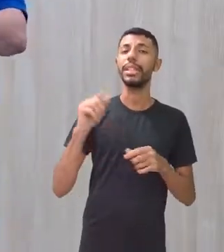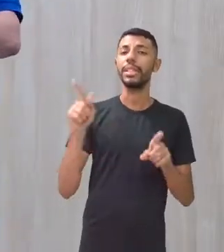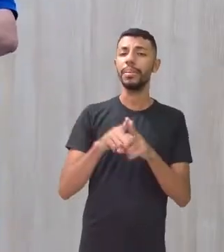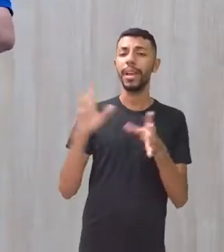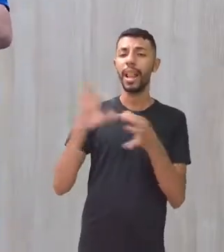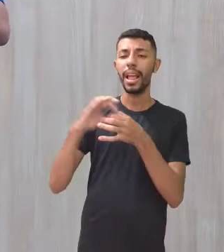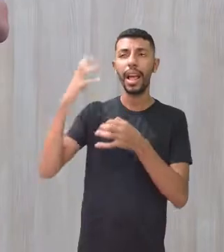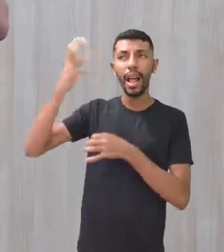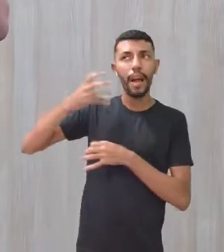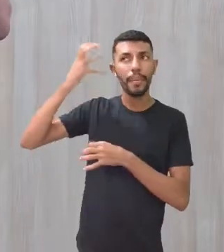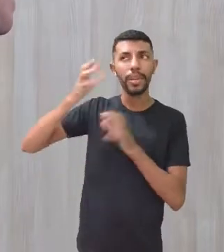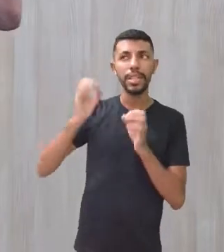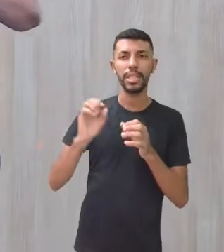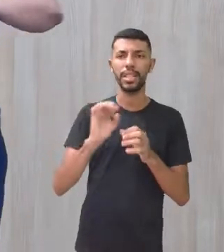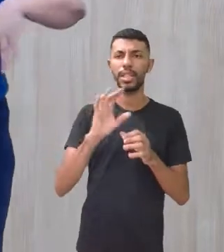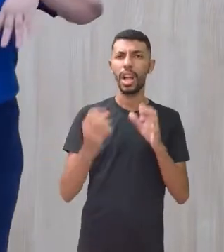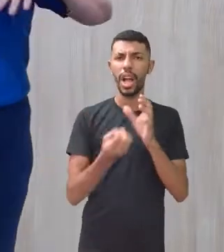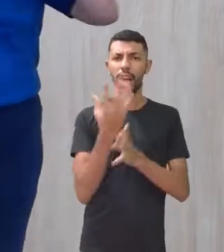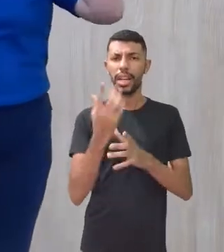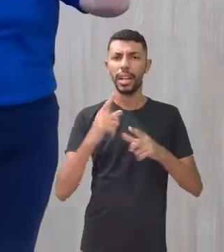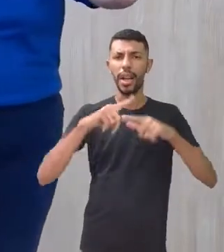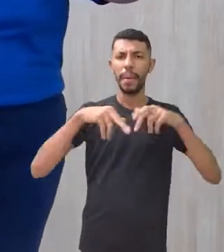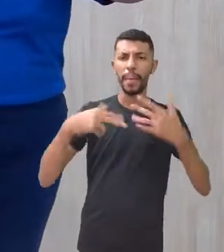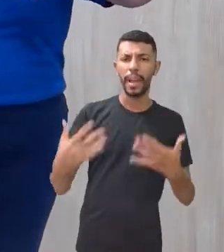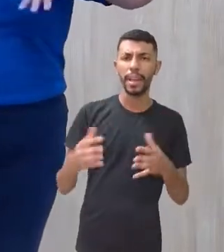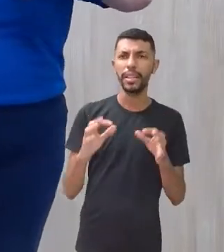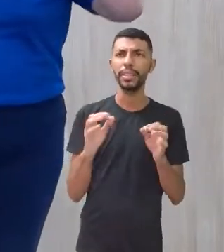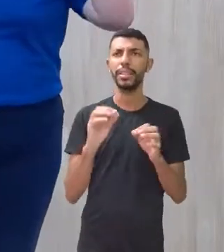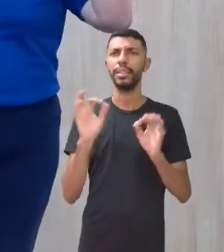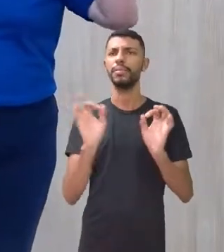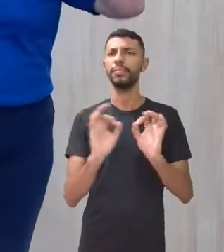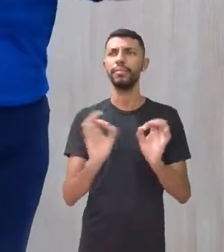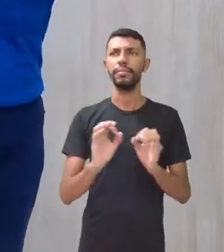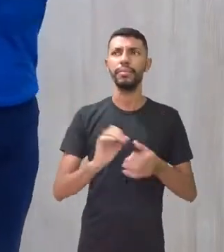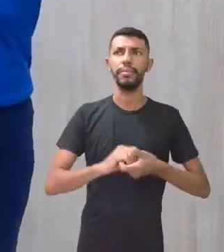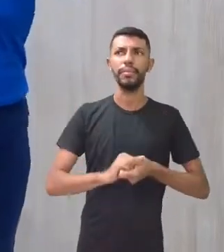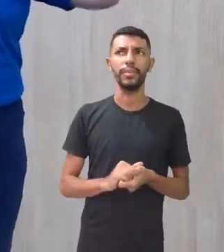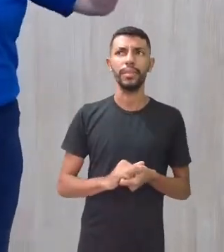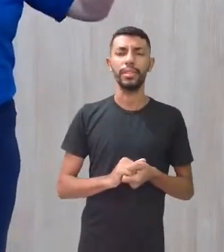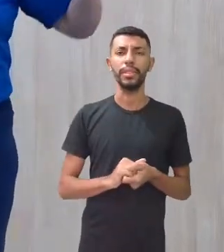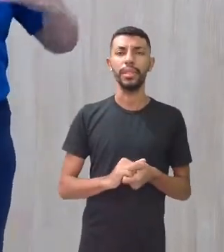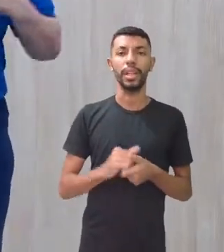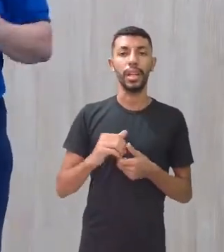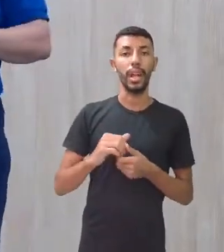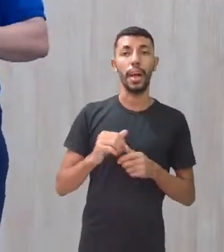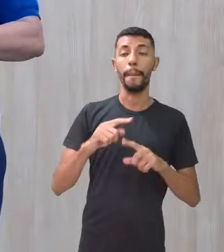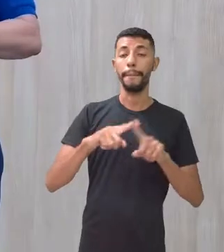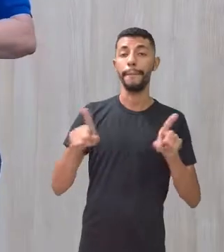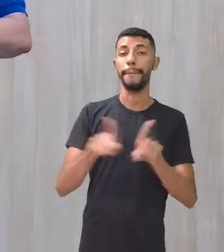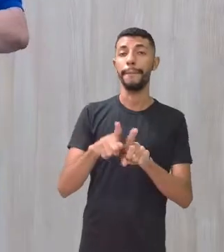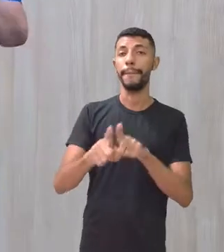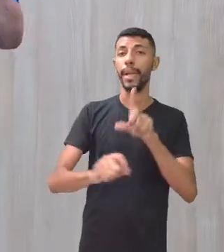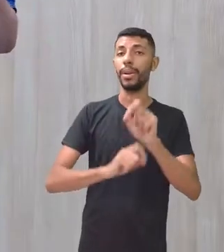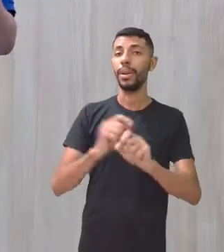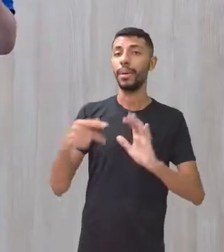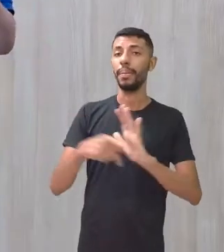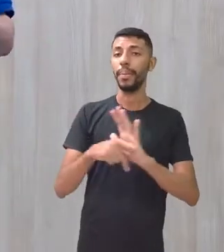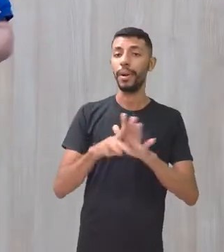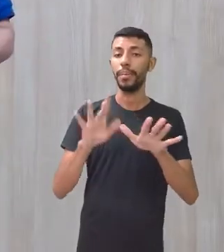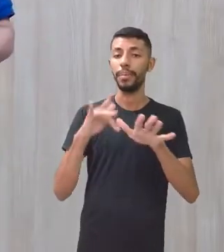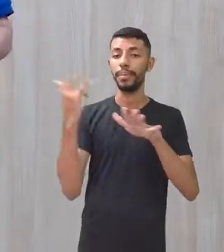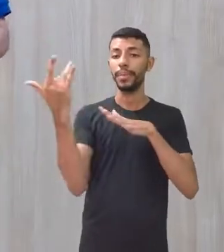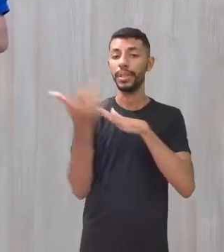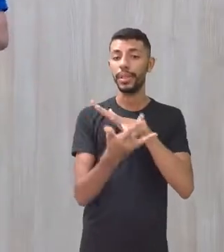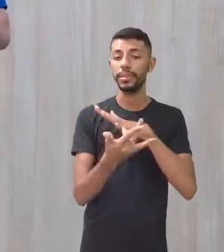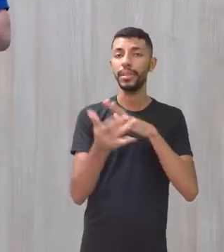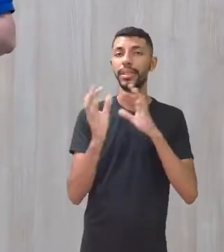só para a produção de instrumentos, sintetizadores, reprodutores de música, som, mas também para as redes